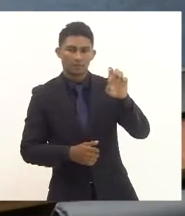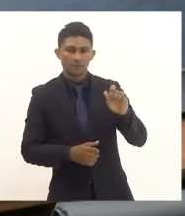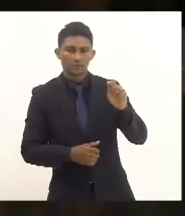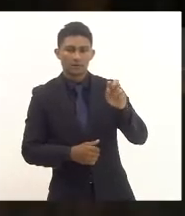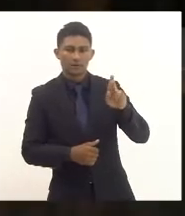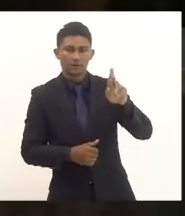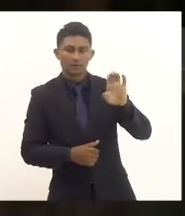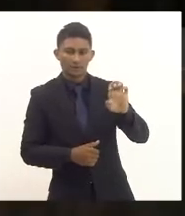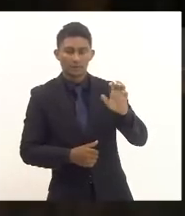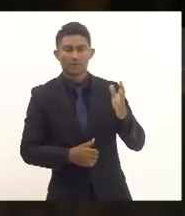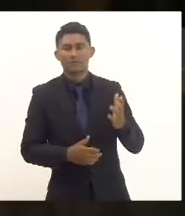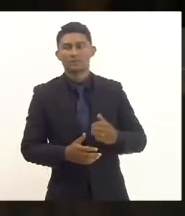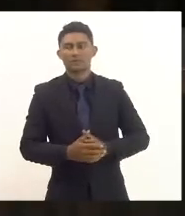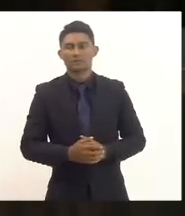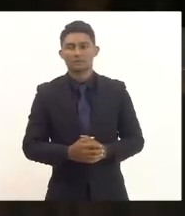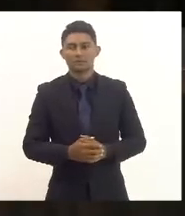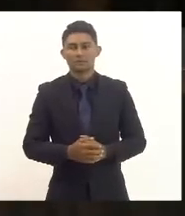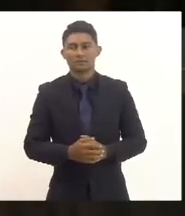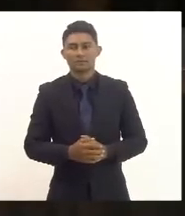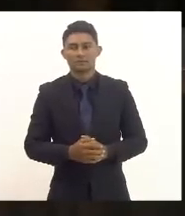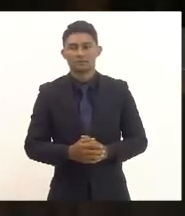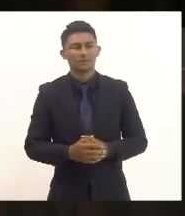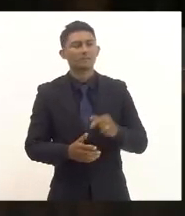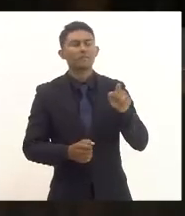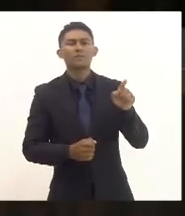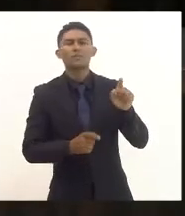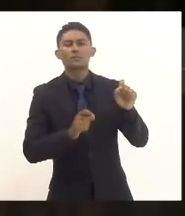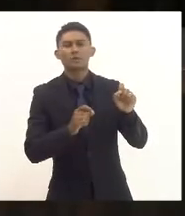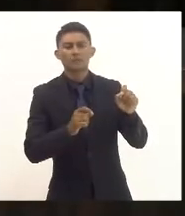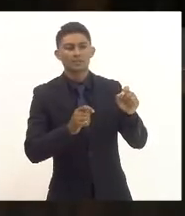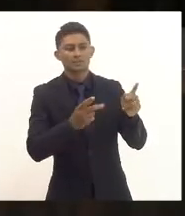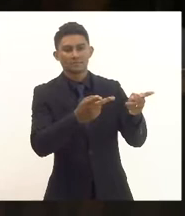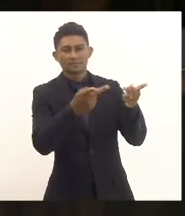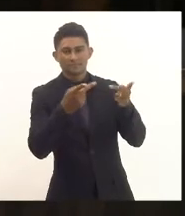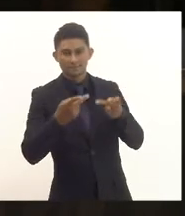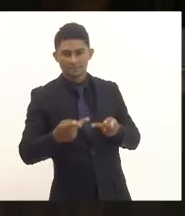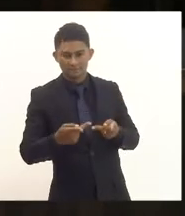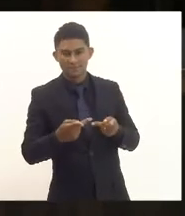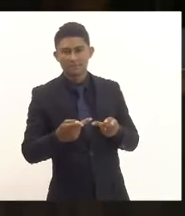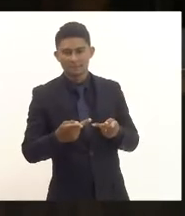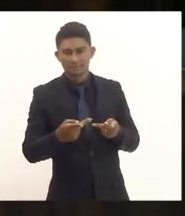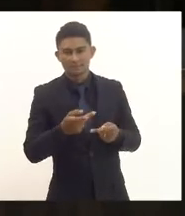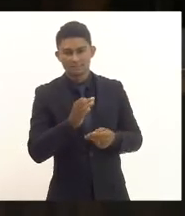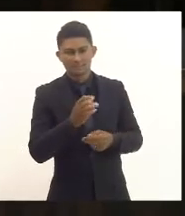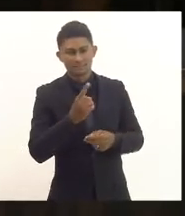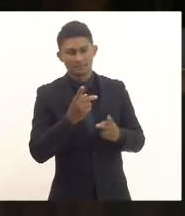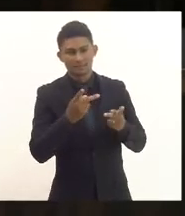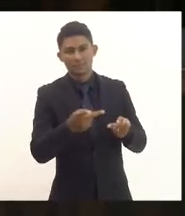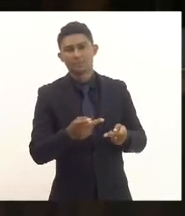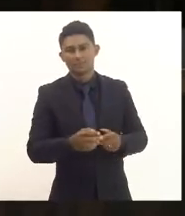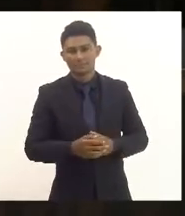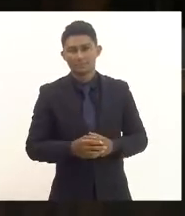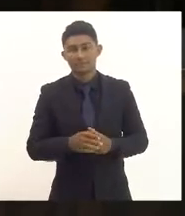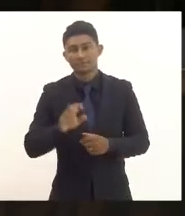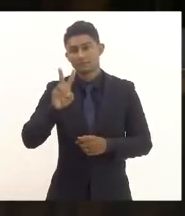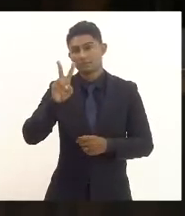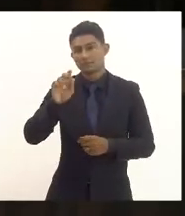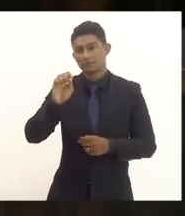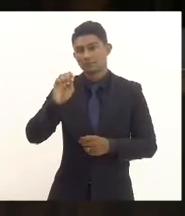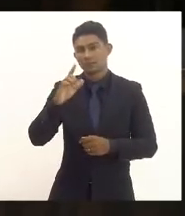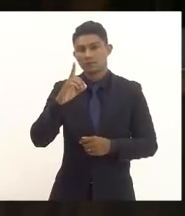Alexandre a tropa tá fazendo uma visita para nós o resultado do